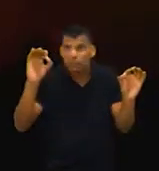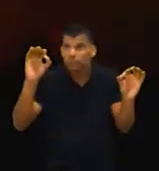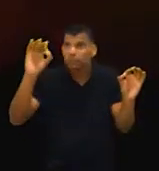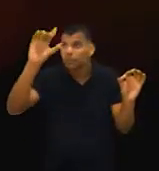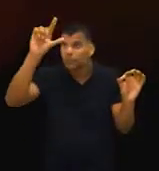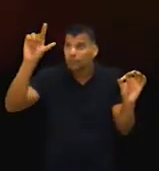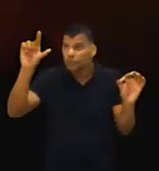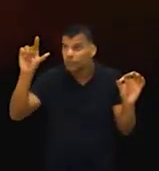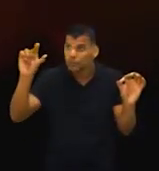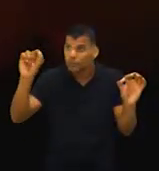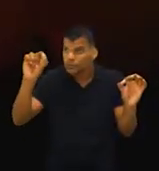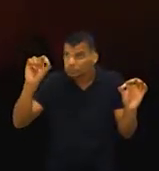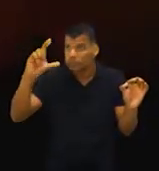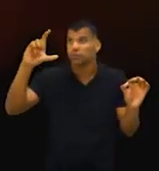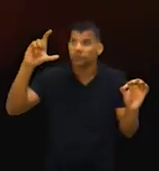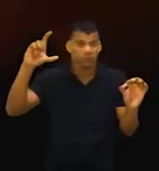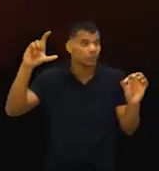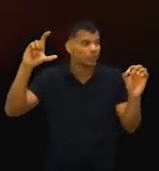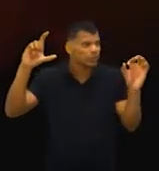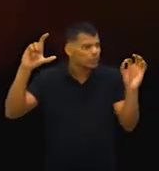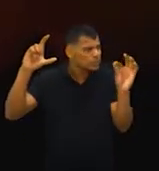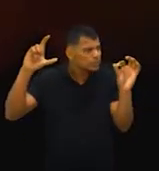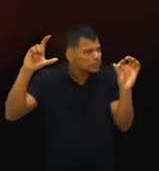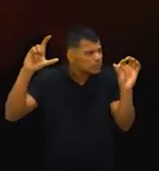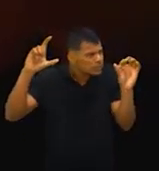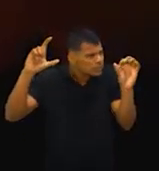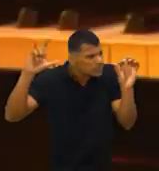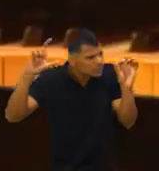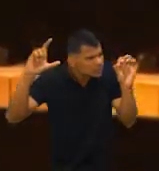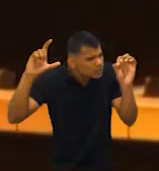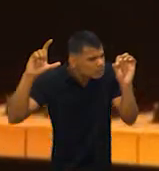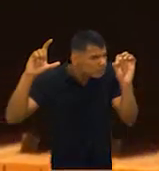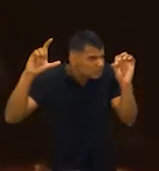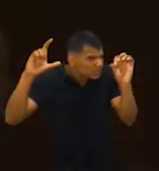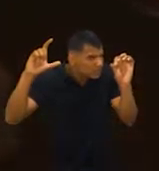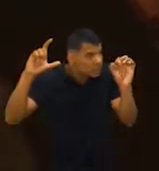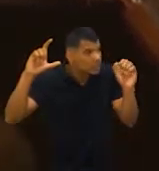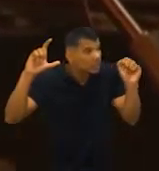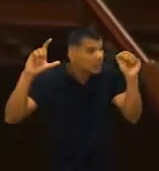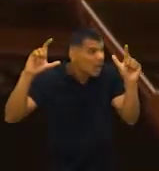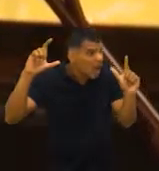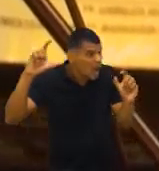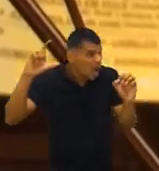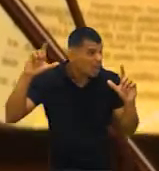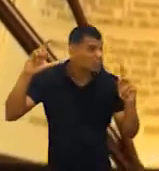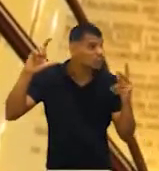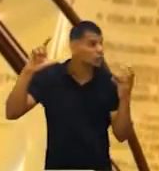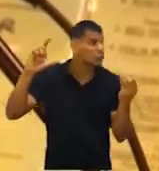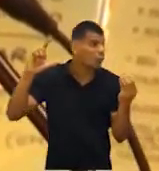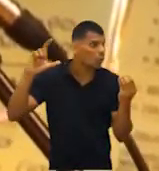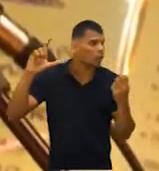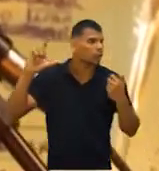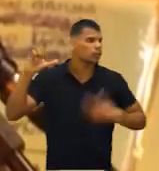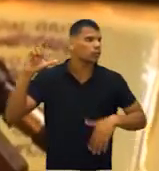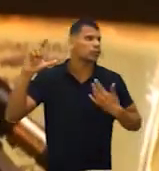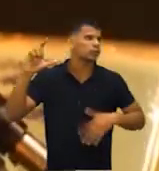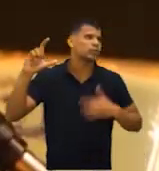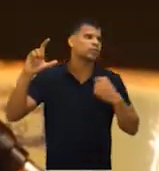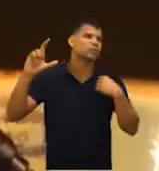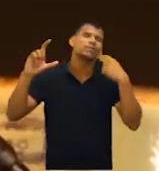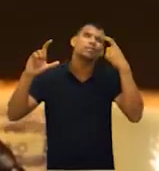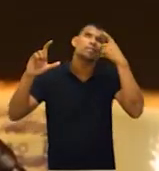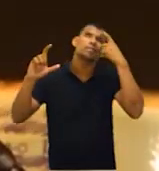Te arrastei em estradas desertas, botecos abrindo, e a gente